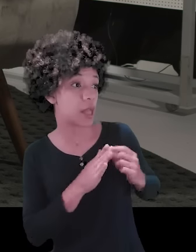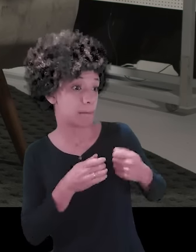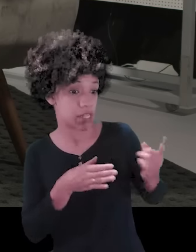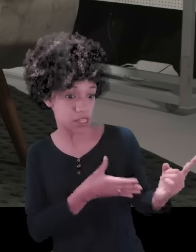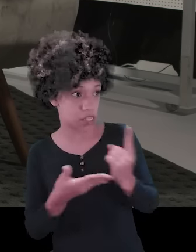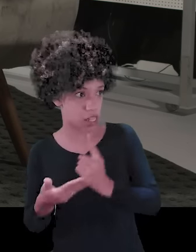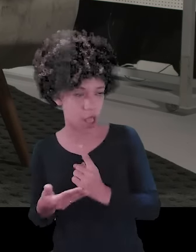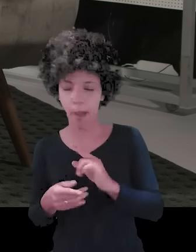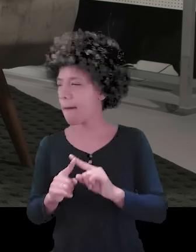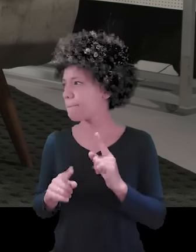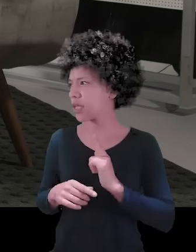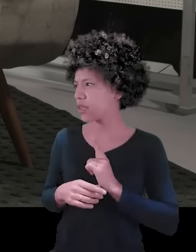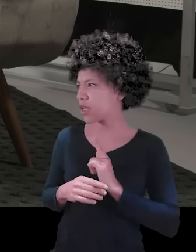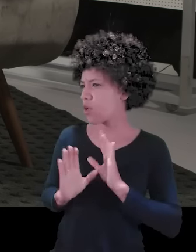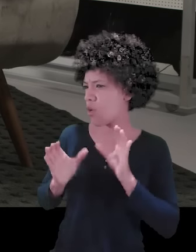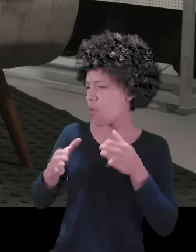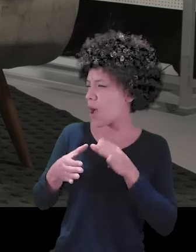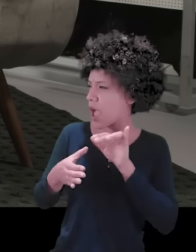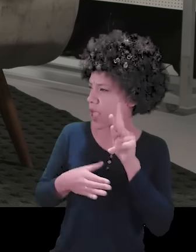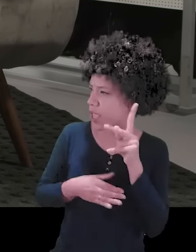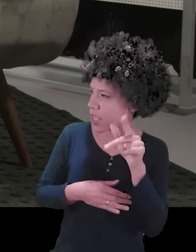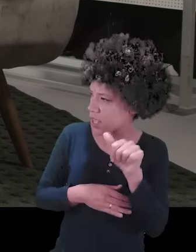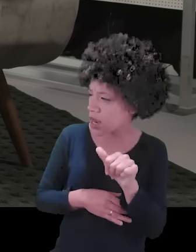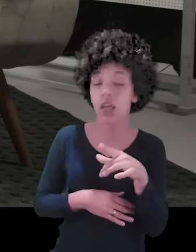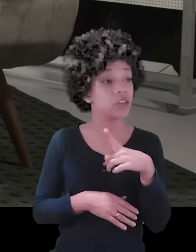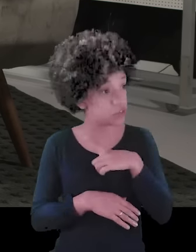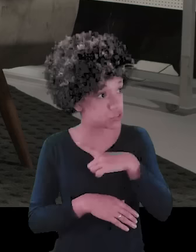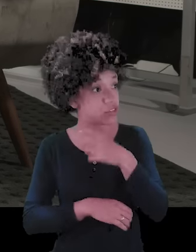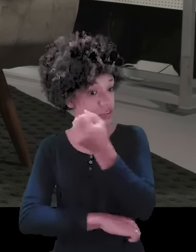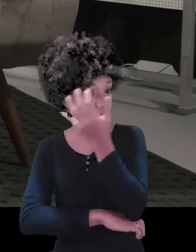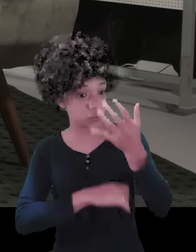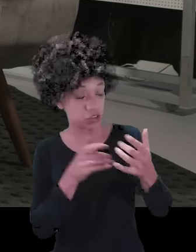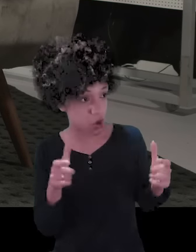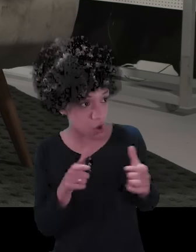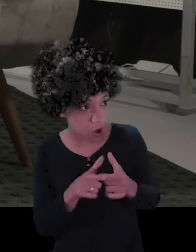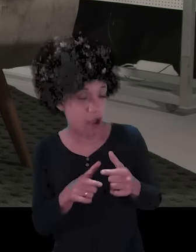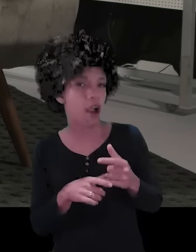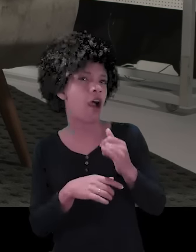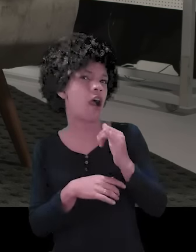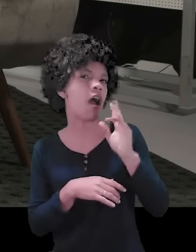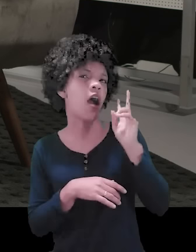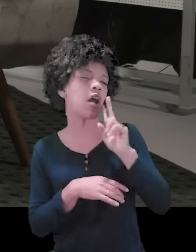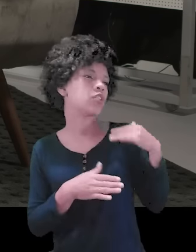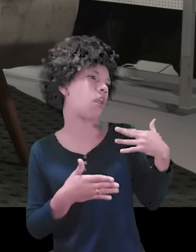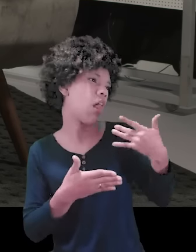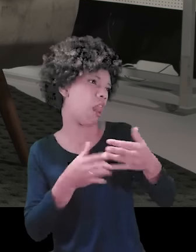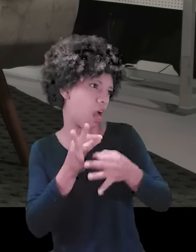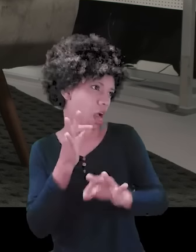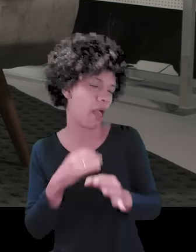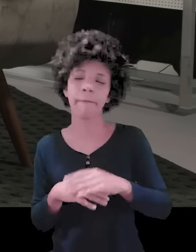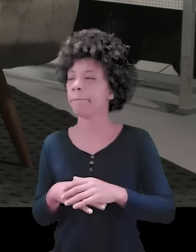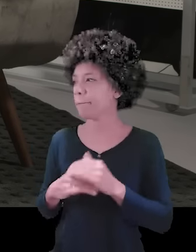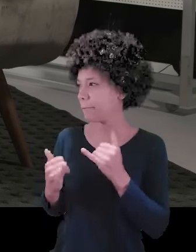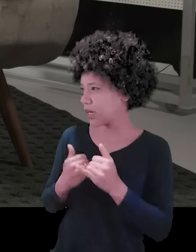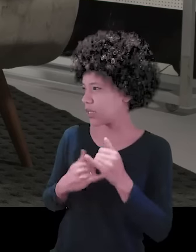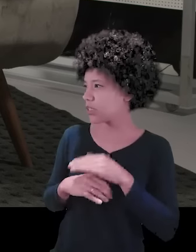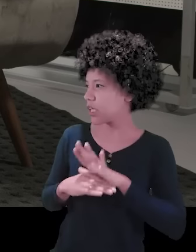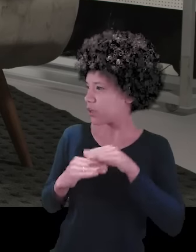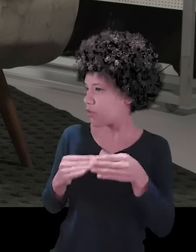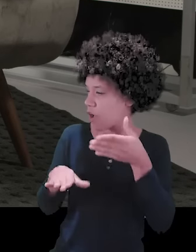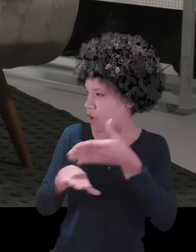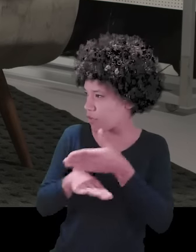colocar alguém negócio que ele fez uma ilha tinha isso a história dele é longa sabe aí ele parece que tava